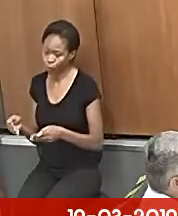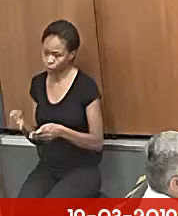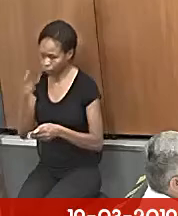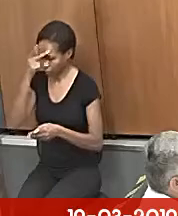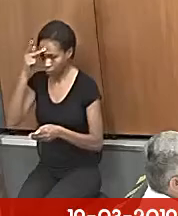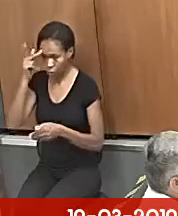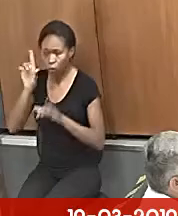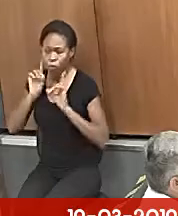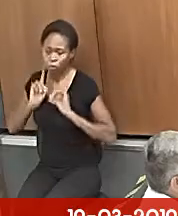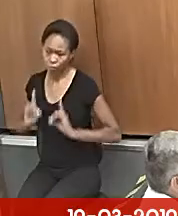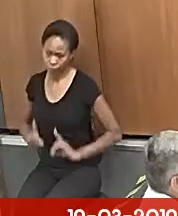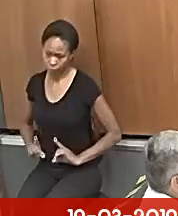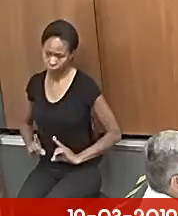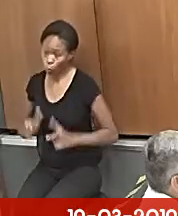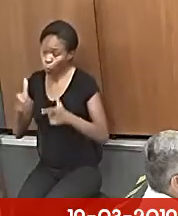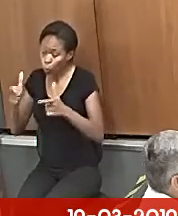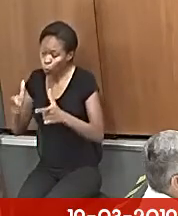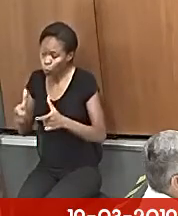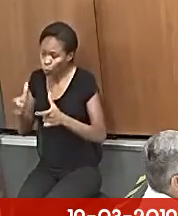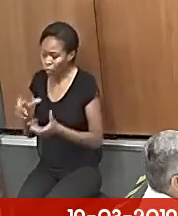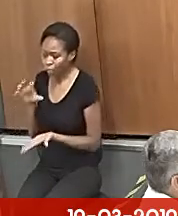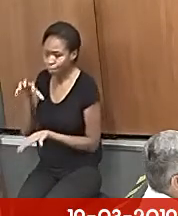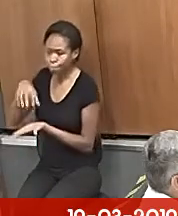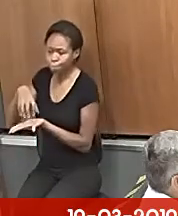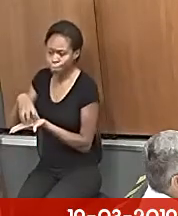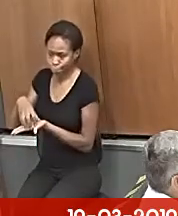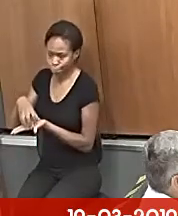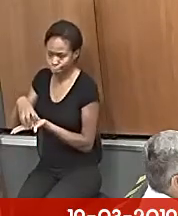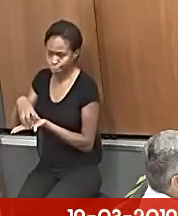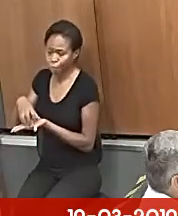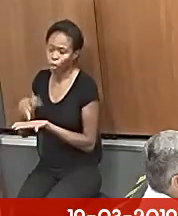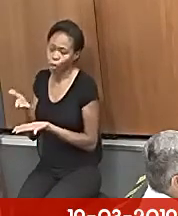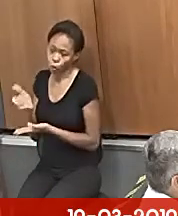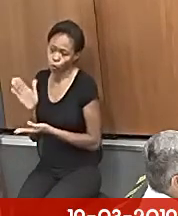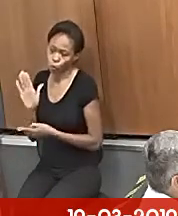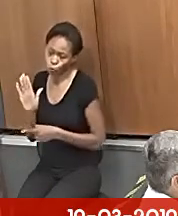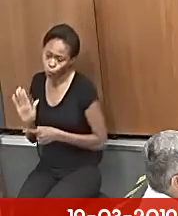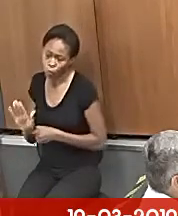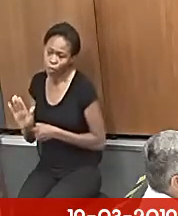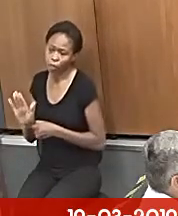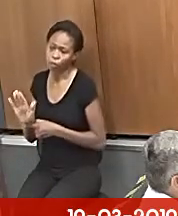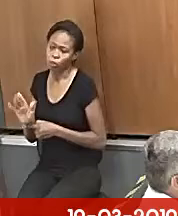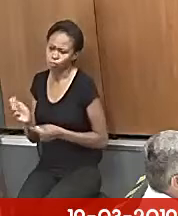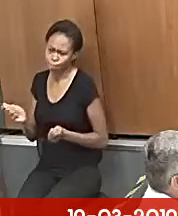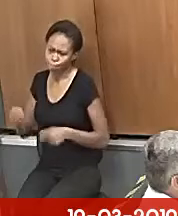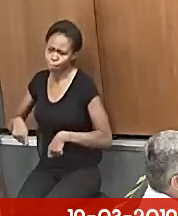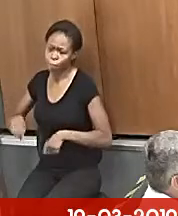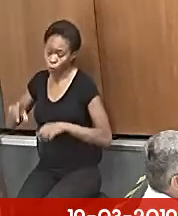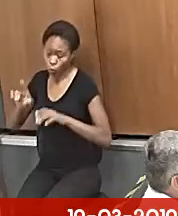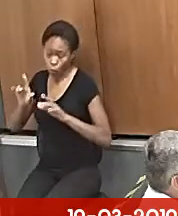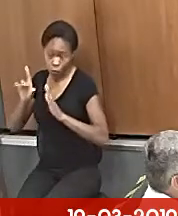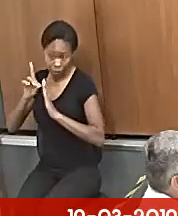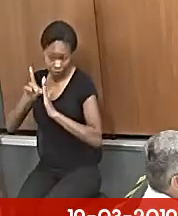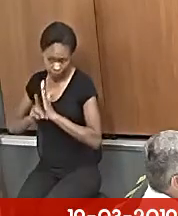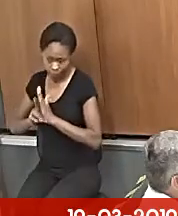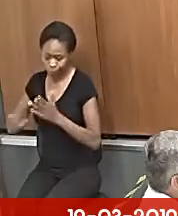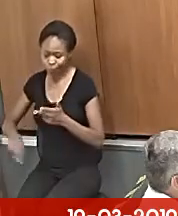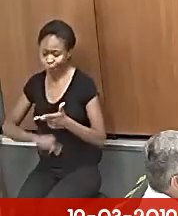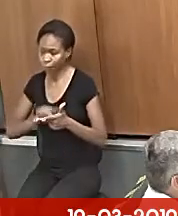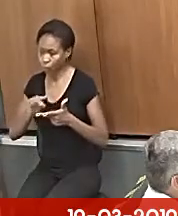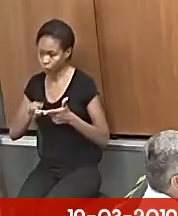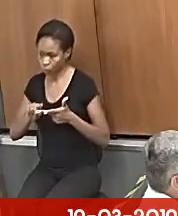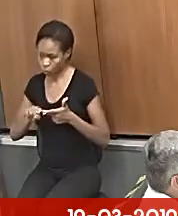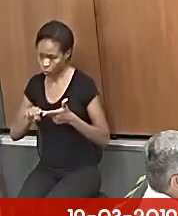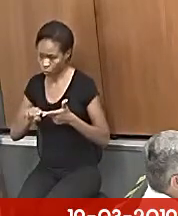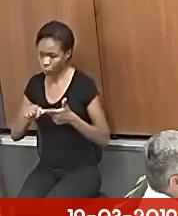poder é garantir os seus direitos o outro é a questão do dia nacional da semana do braille com o dia